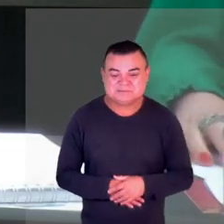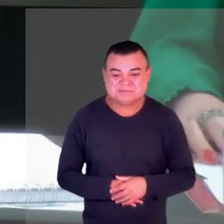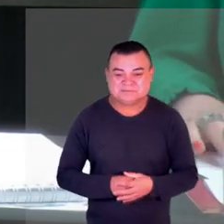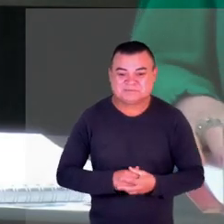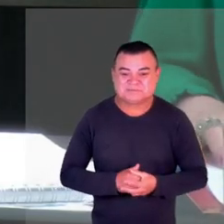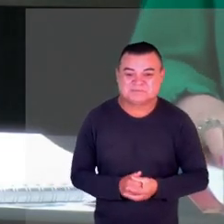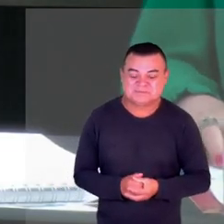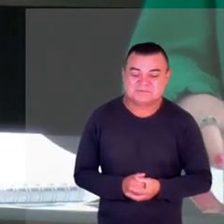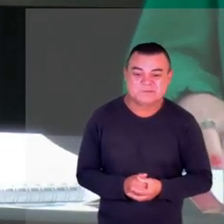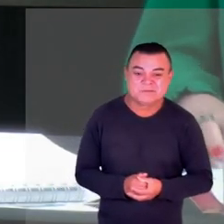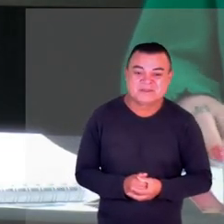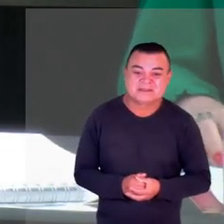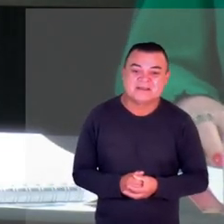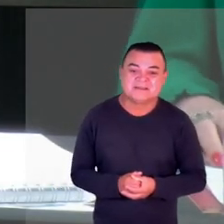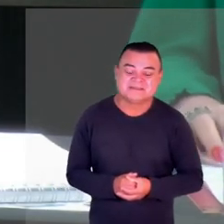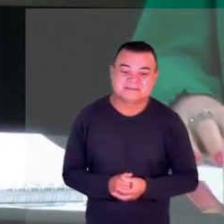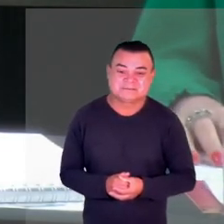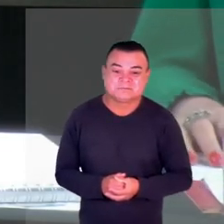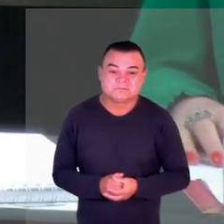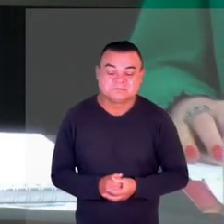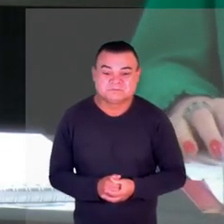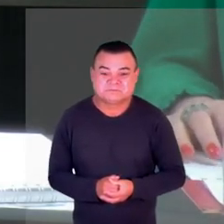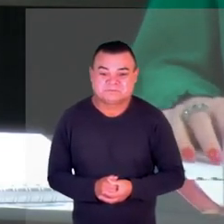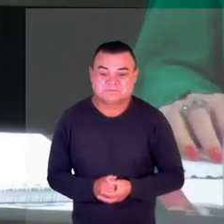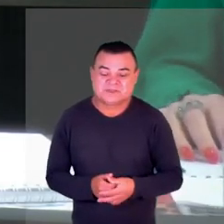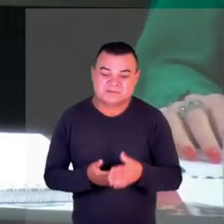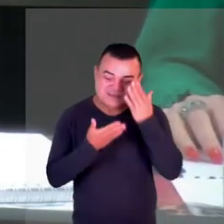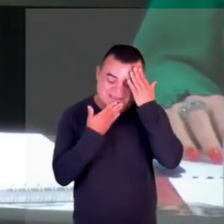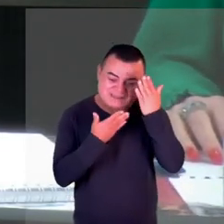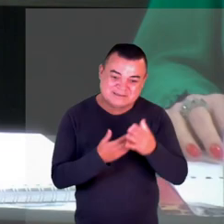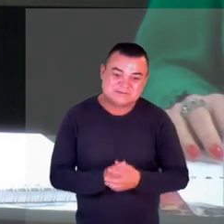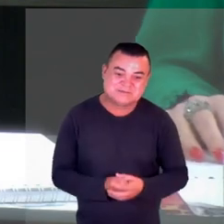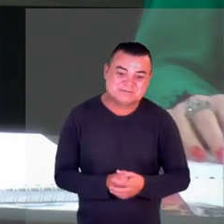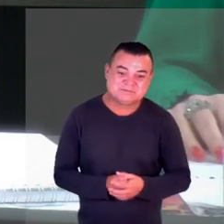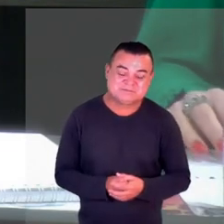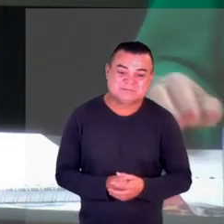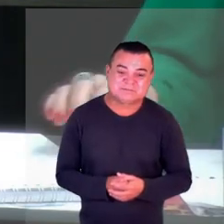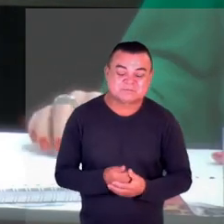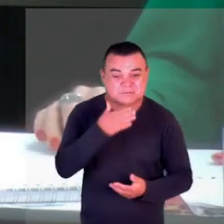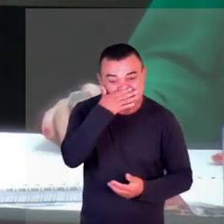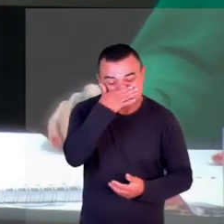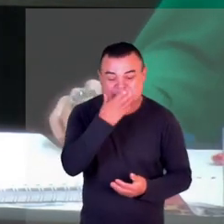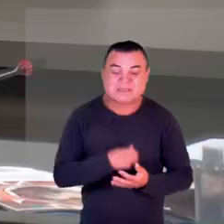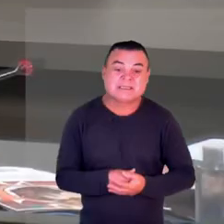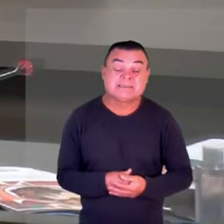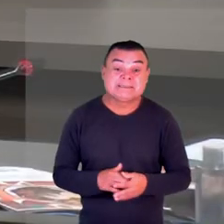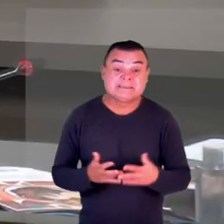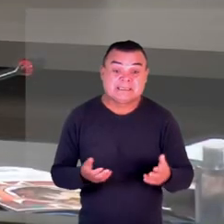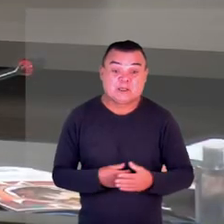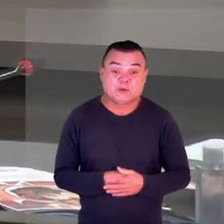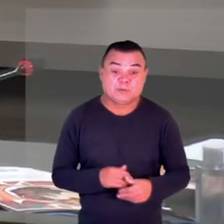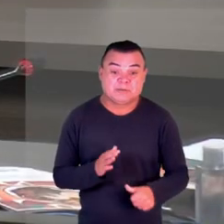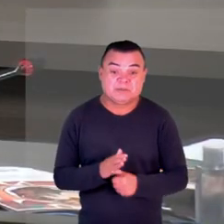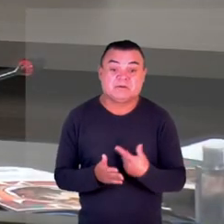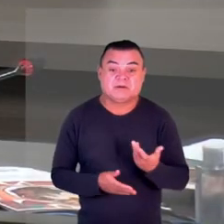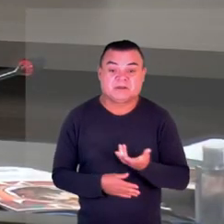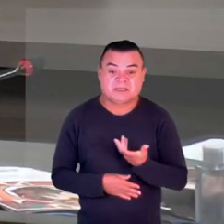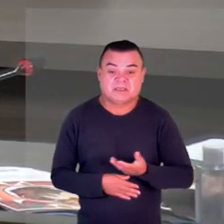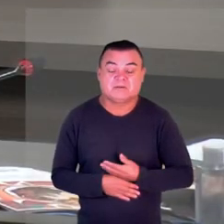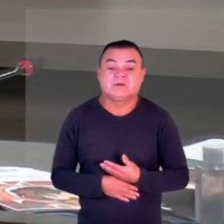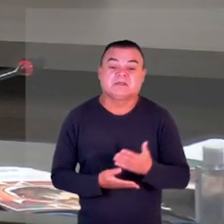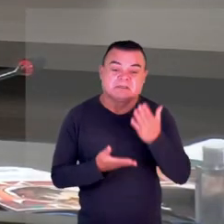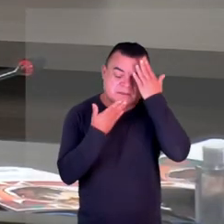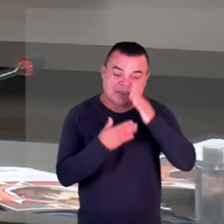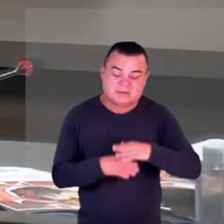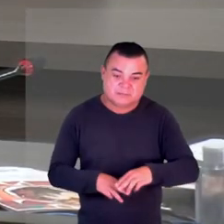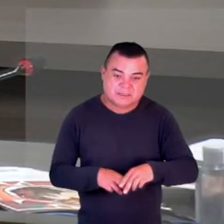liguei meu áudio aqui a câmera Obrigada papí eh Então primeiramente queria agradecer pela oportunidade de